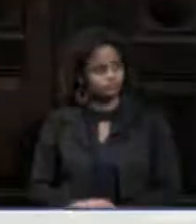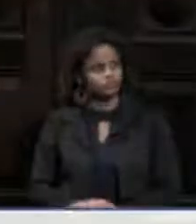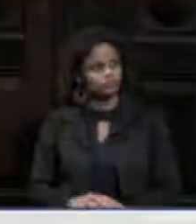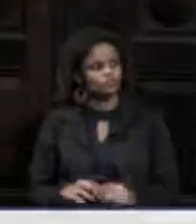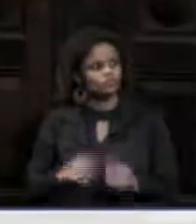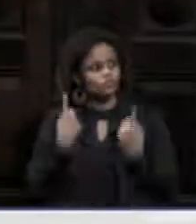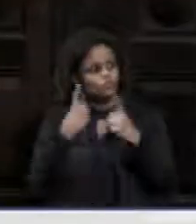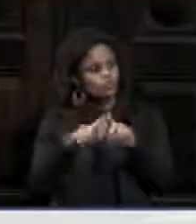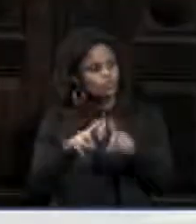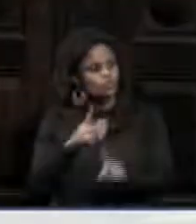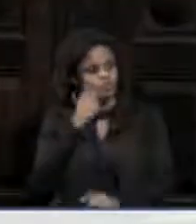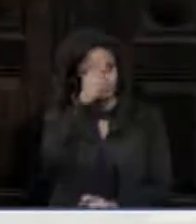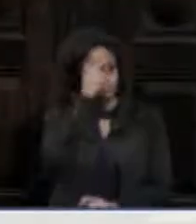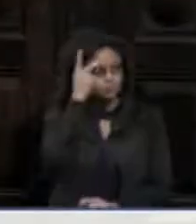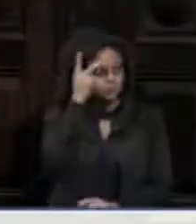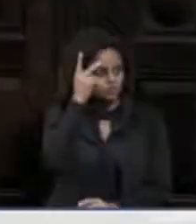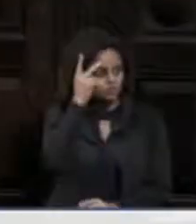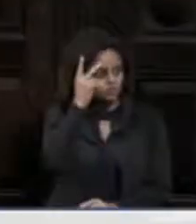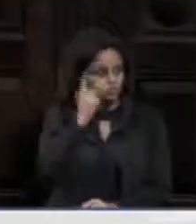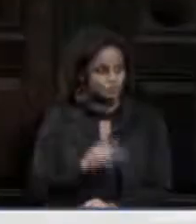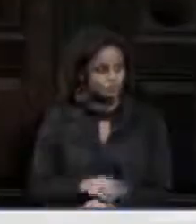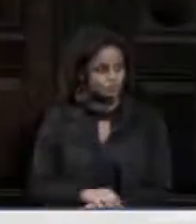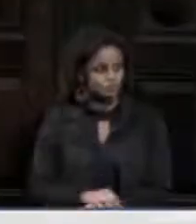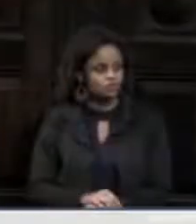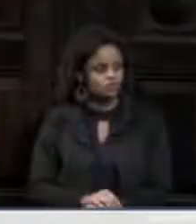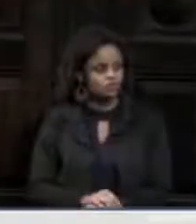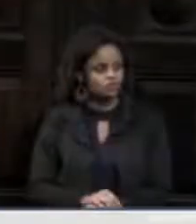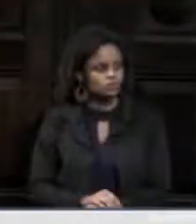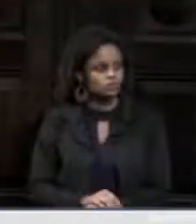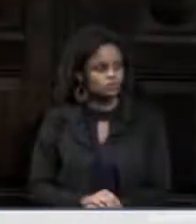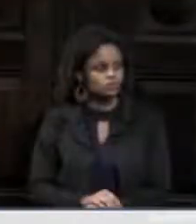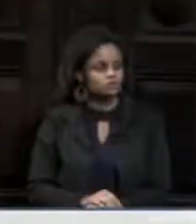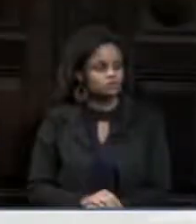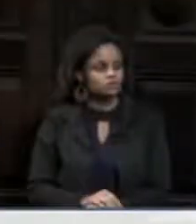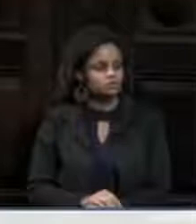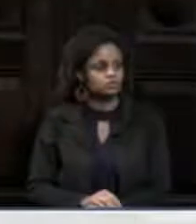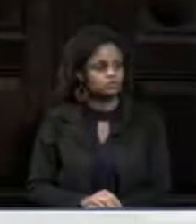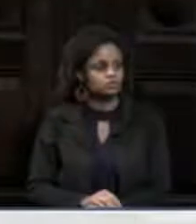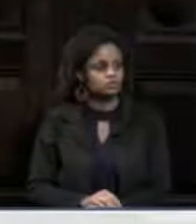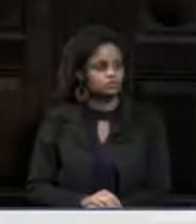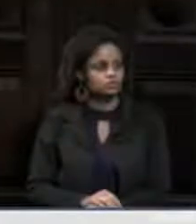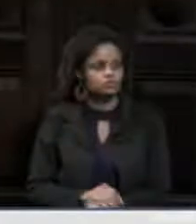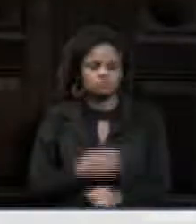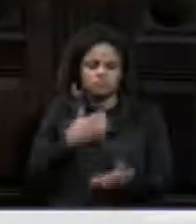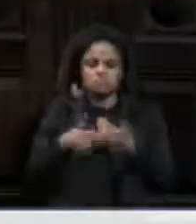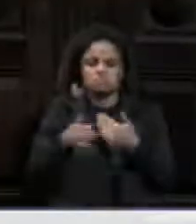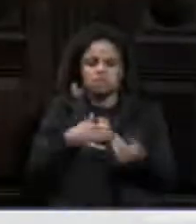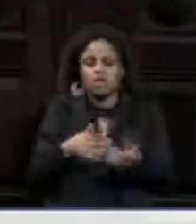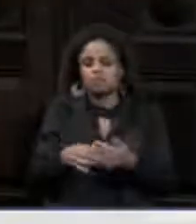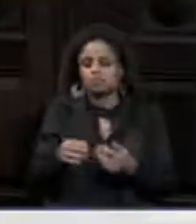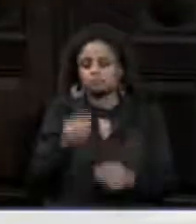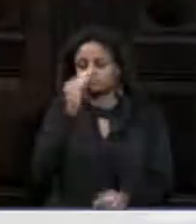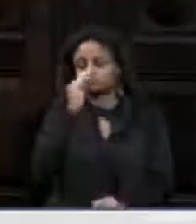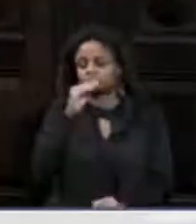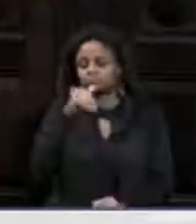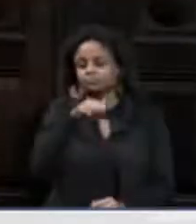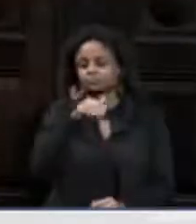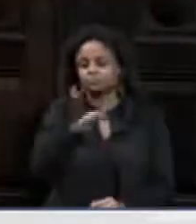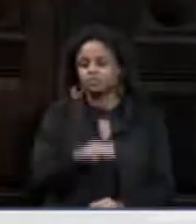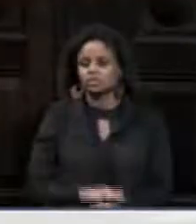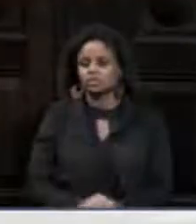pessoas sem saber, sem medir as consequências de um ato. E falo